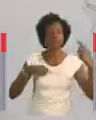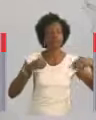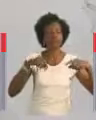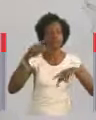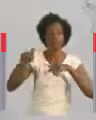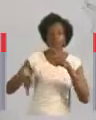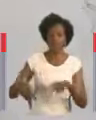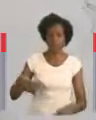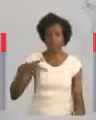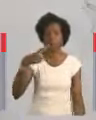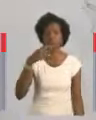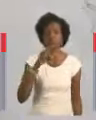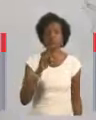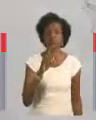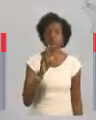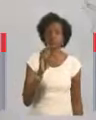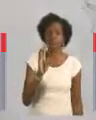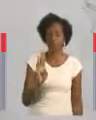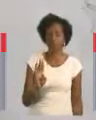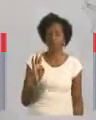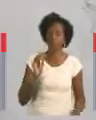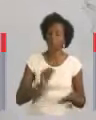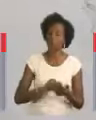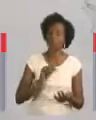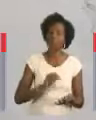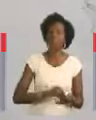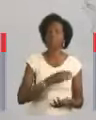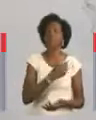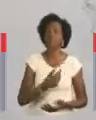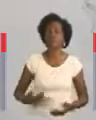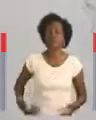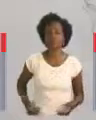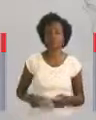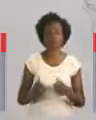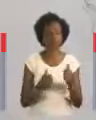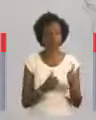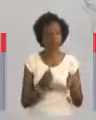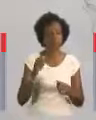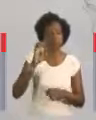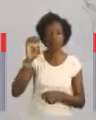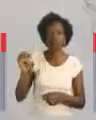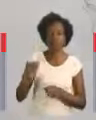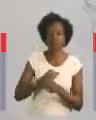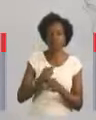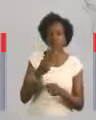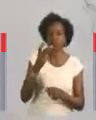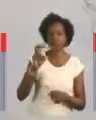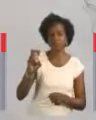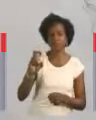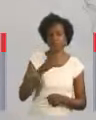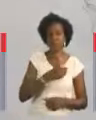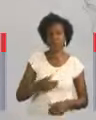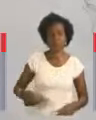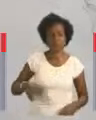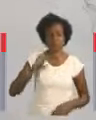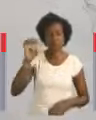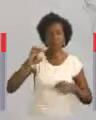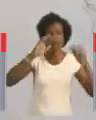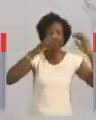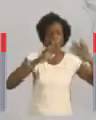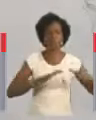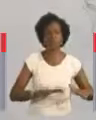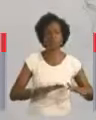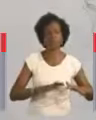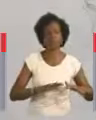PSDB que desgovernam o estado Av e quando 25 anos que o Governo está o Estadual está